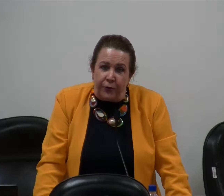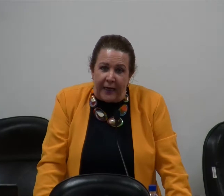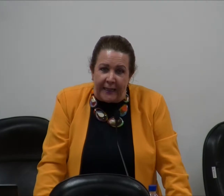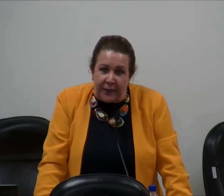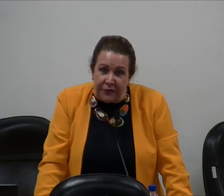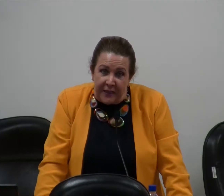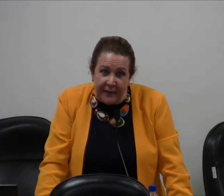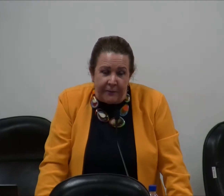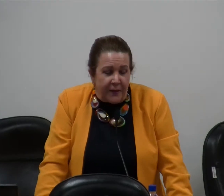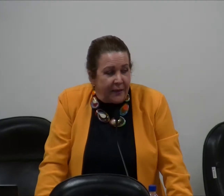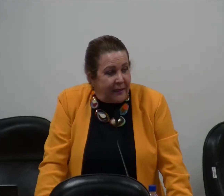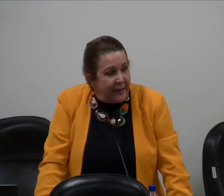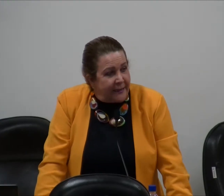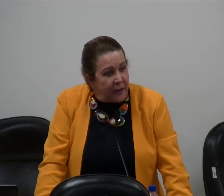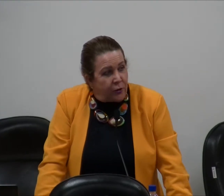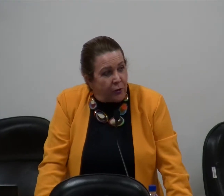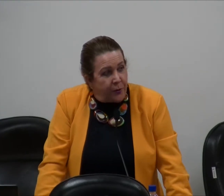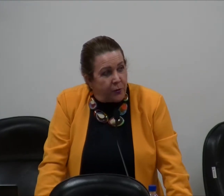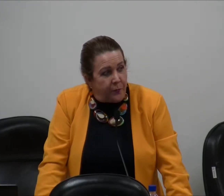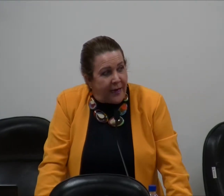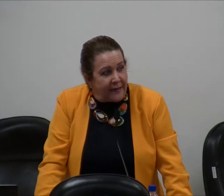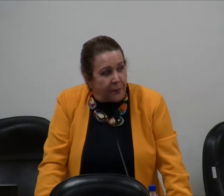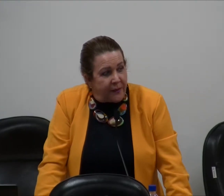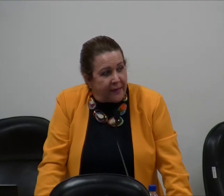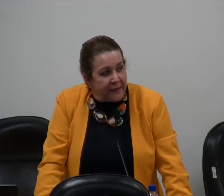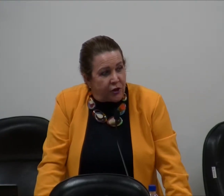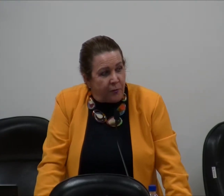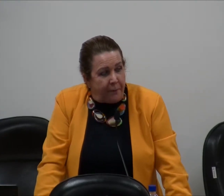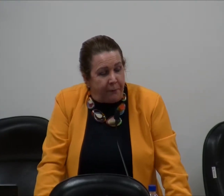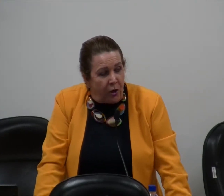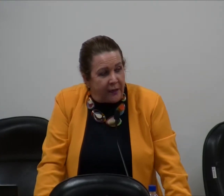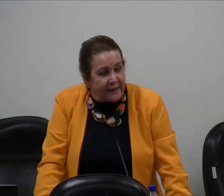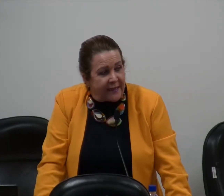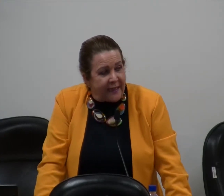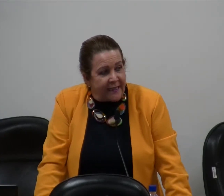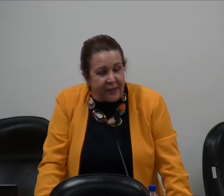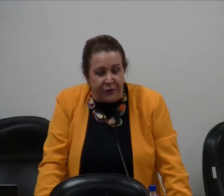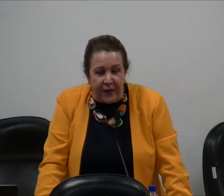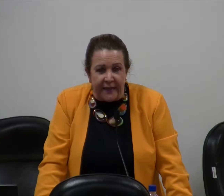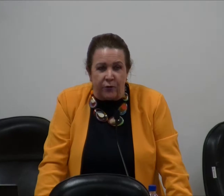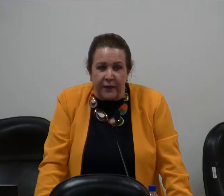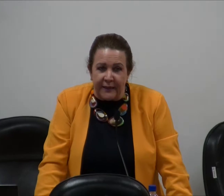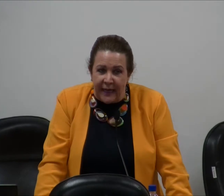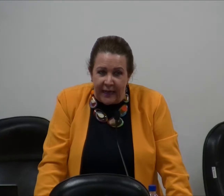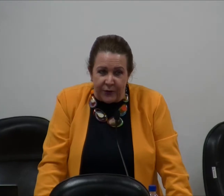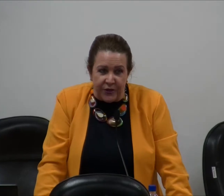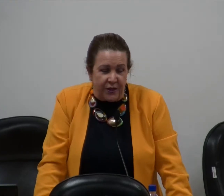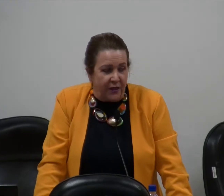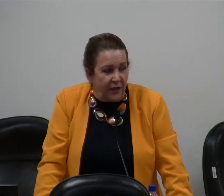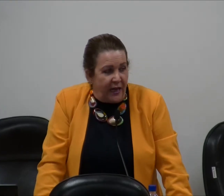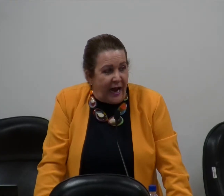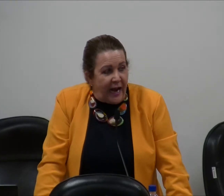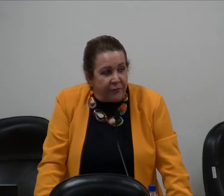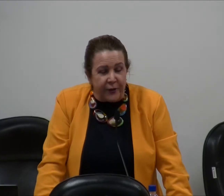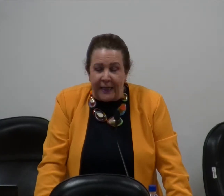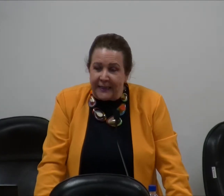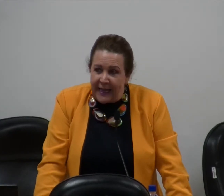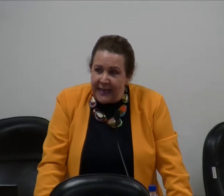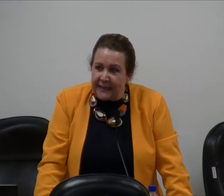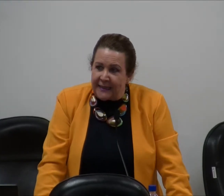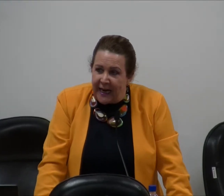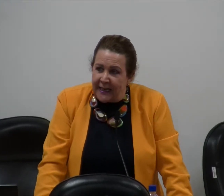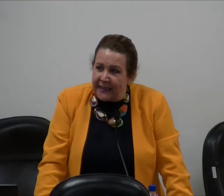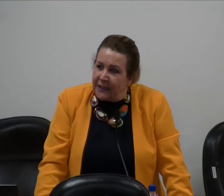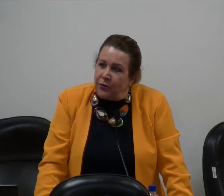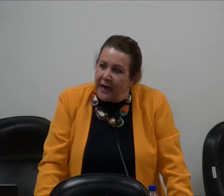cortada, não fui lá ainda ver. Então, eu estou preocupada, porque existe uma poda que tem que ser feita com critérios. A árvore, ela